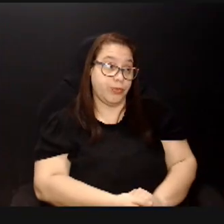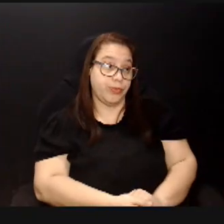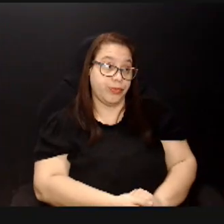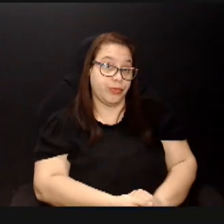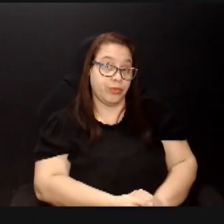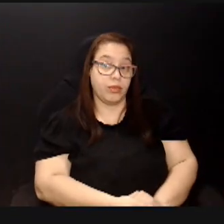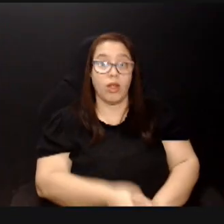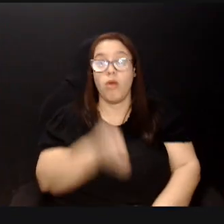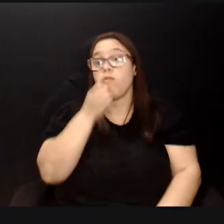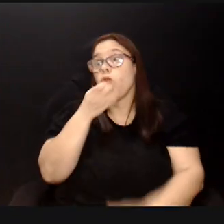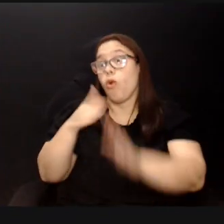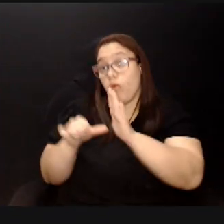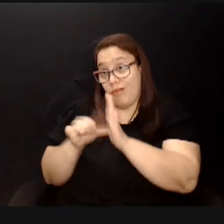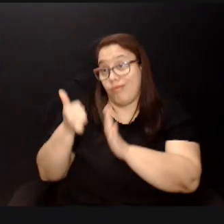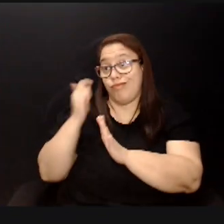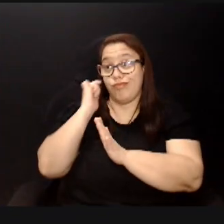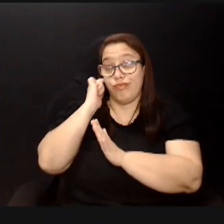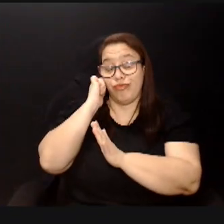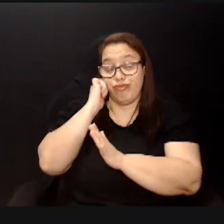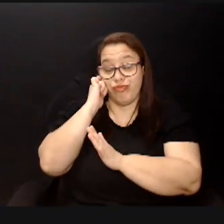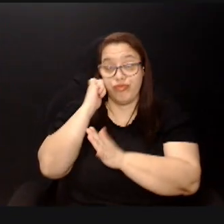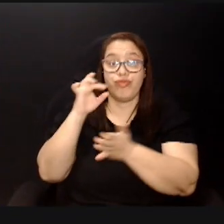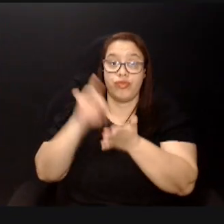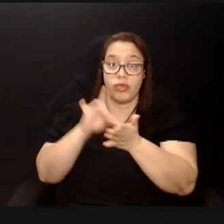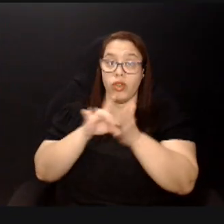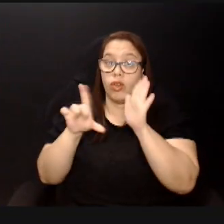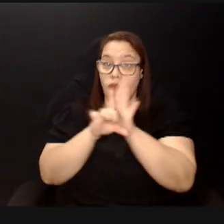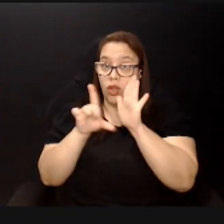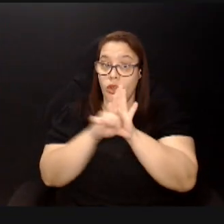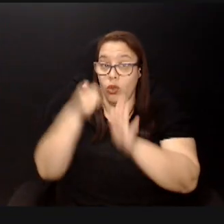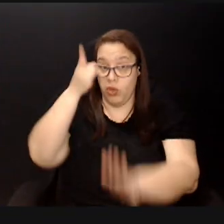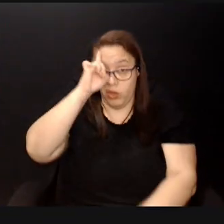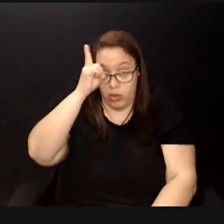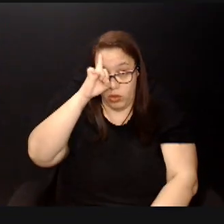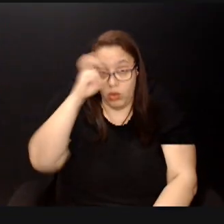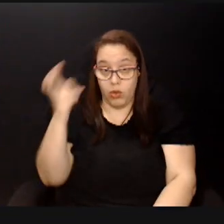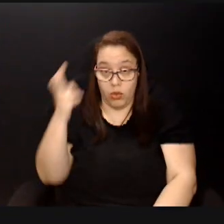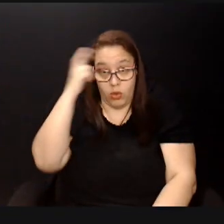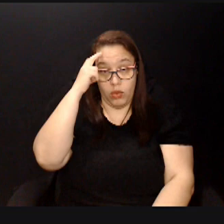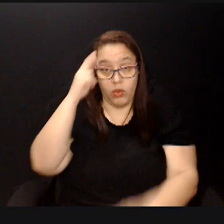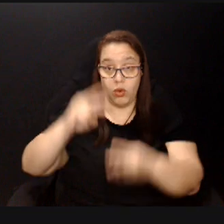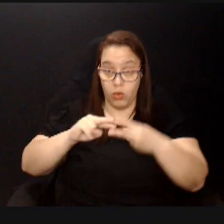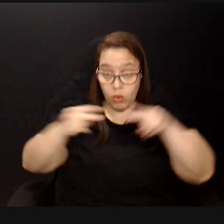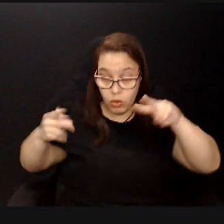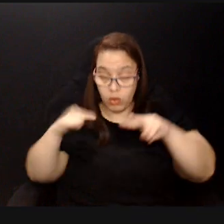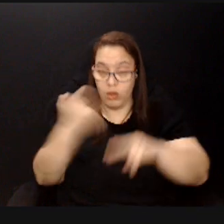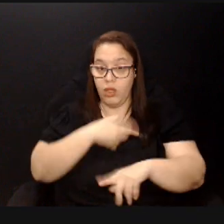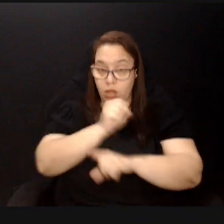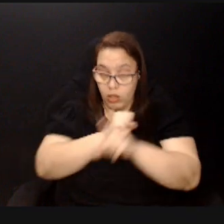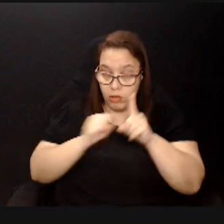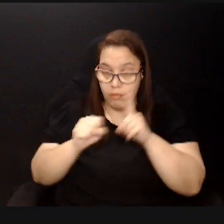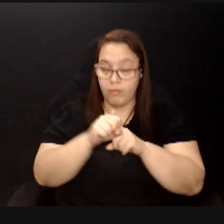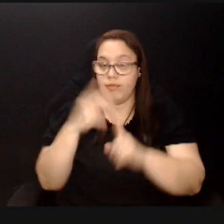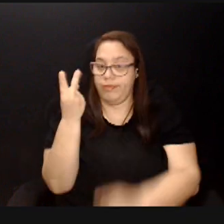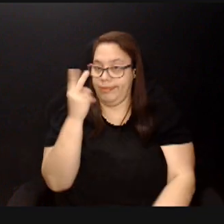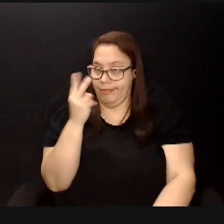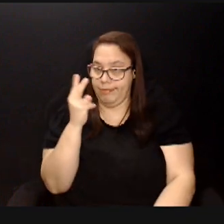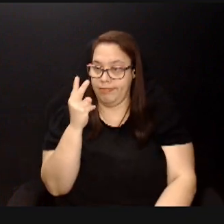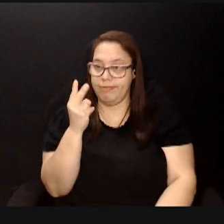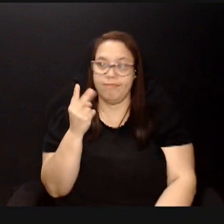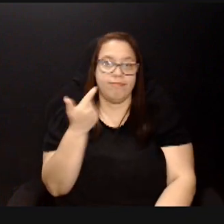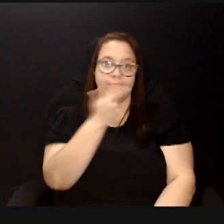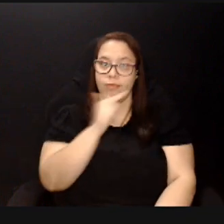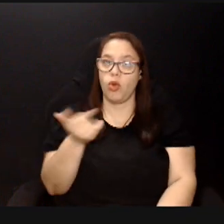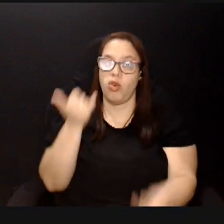primeira coisa é, de fato, colocar a lei no cotidiano, na cultura, no DNA da nossa sociedade. Em segundo lugar, se não tem informação,